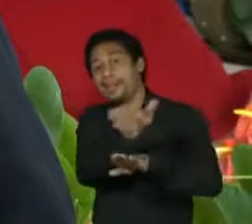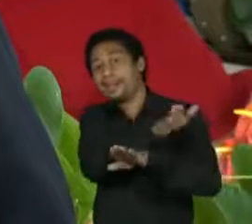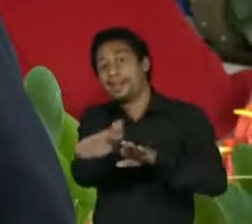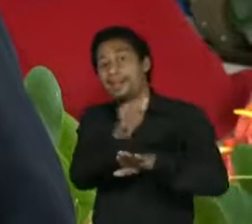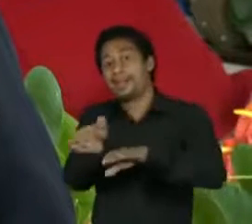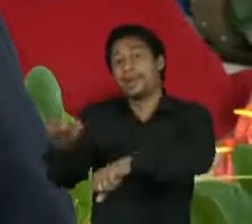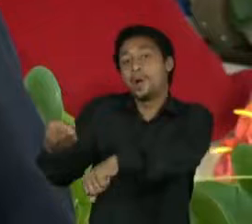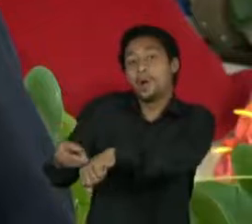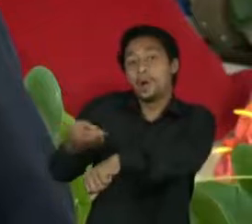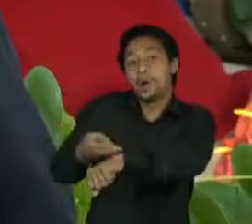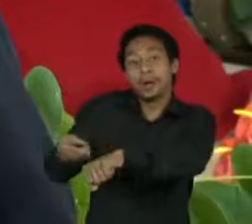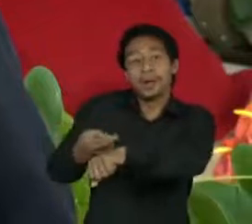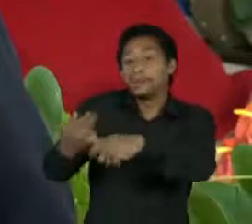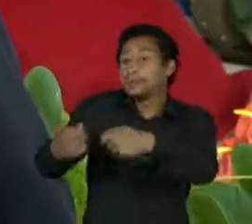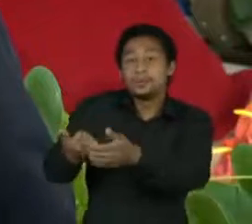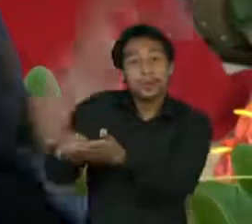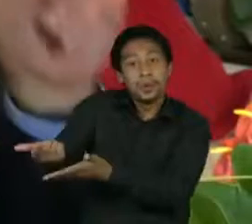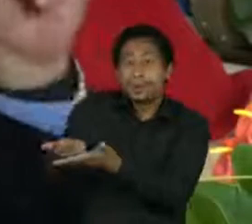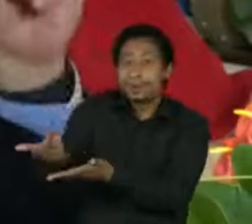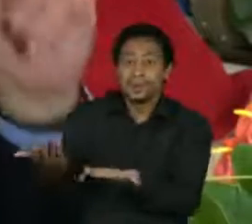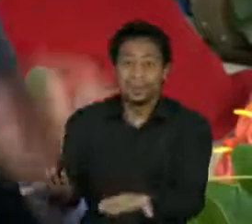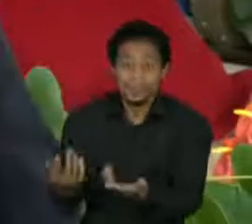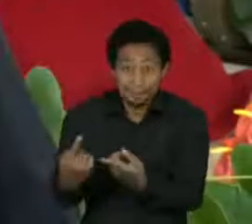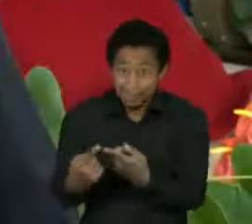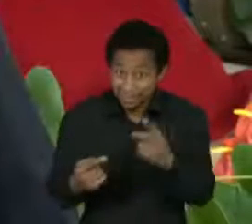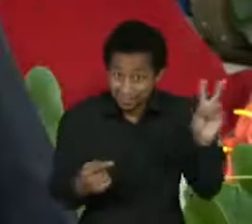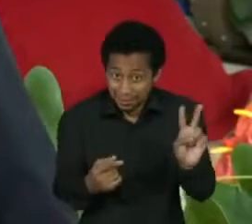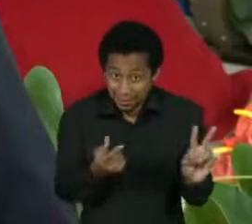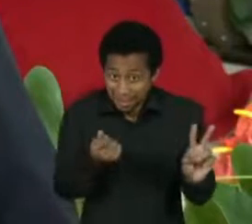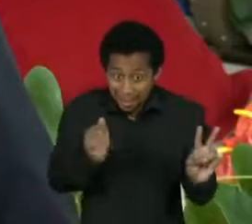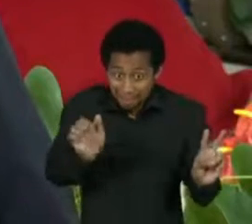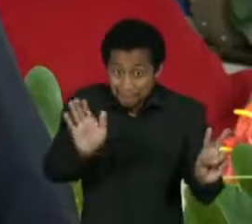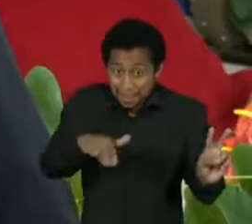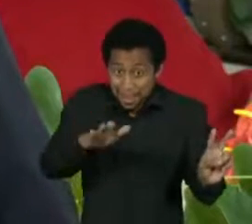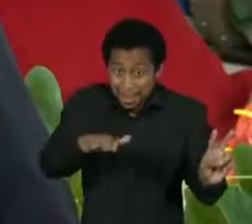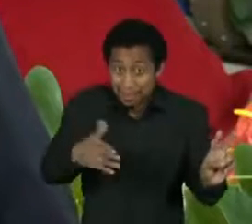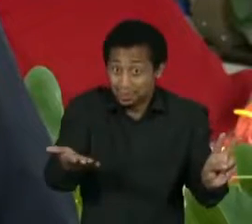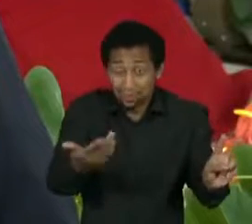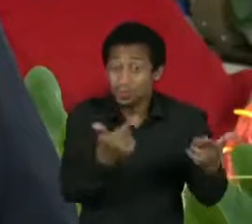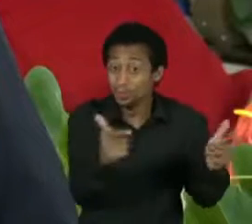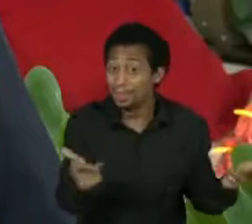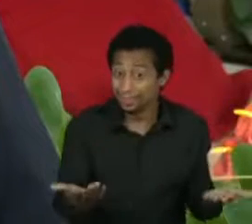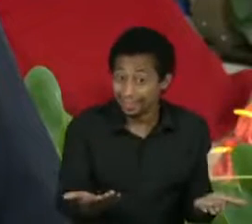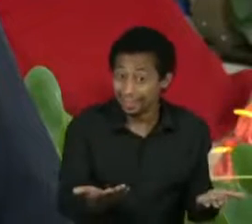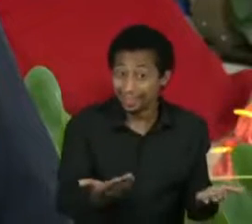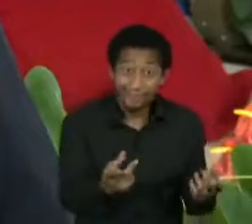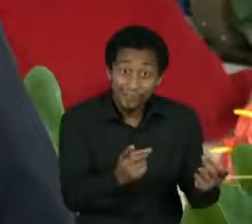país deles, onde o produto é supostamente de graça,